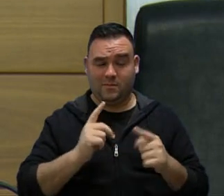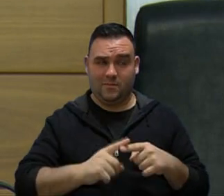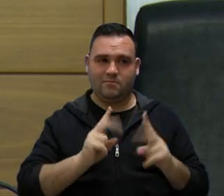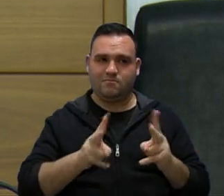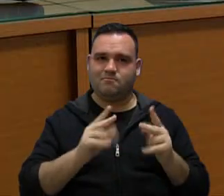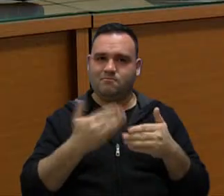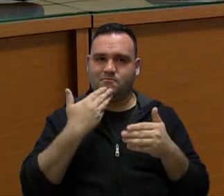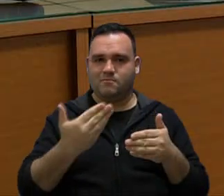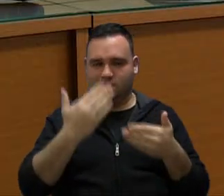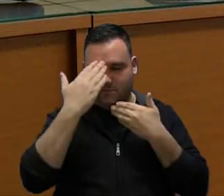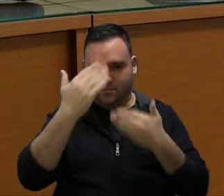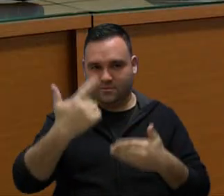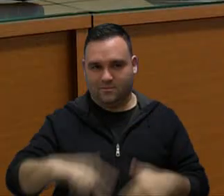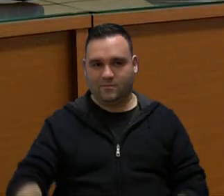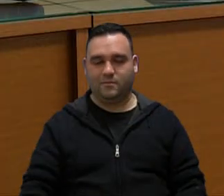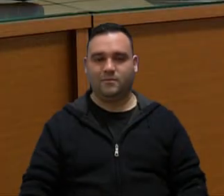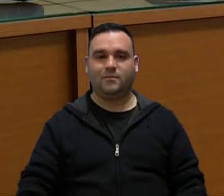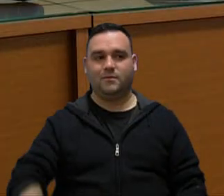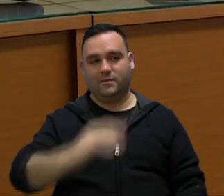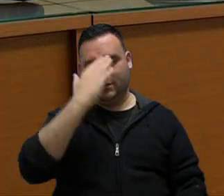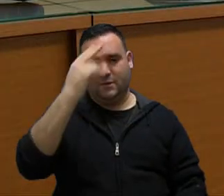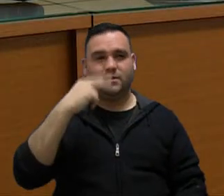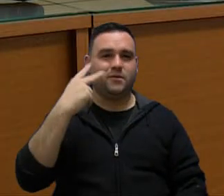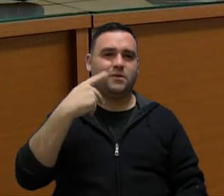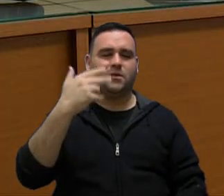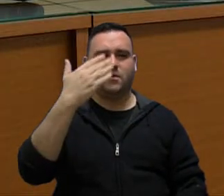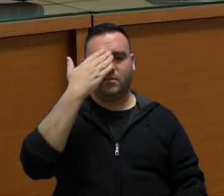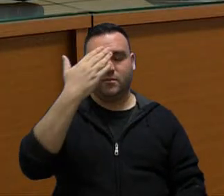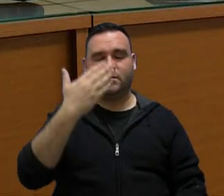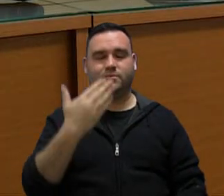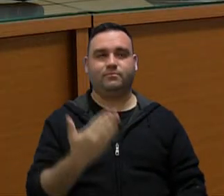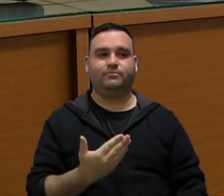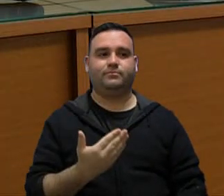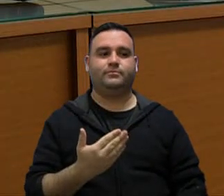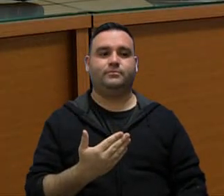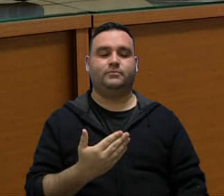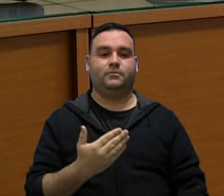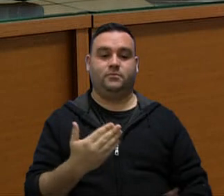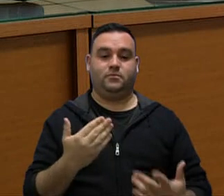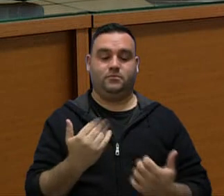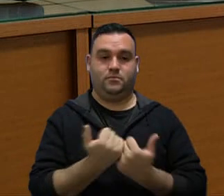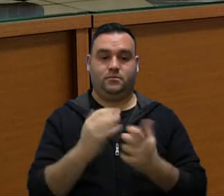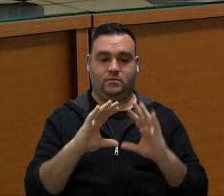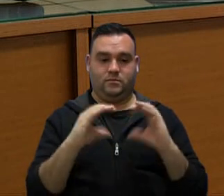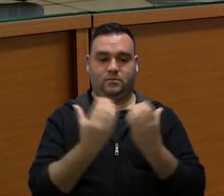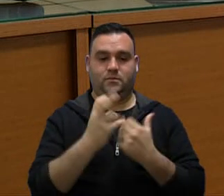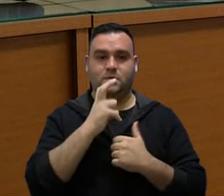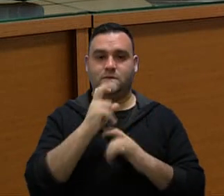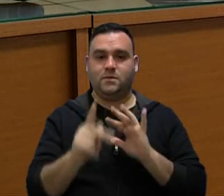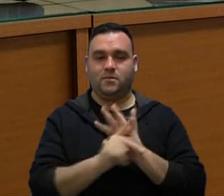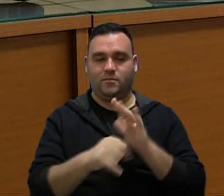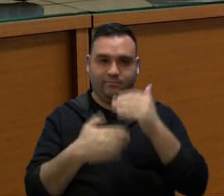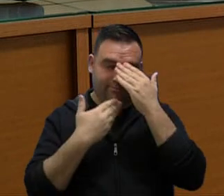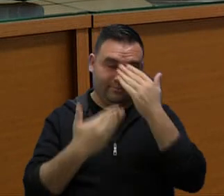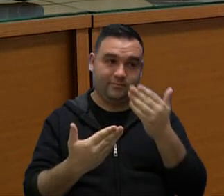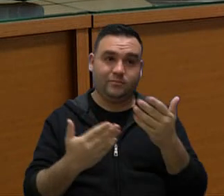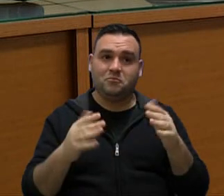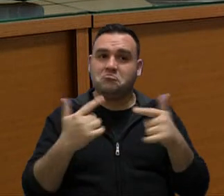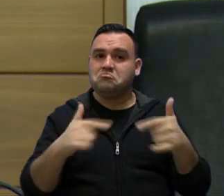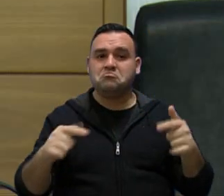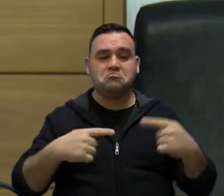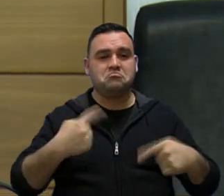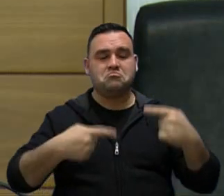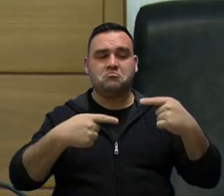solicitado obrigado mais uma vez mais ligado vereador eu que agradeço não é em nome da prefeitura de sorocaba obrigado